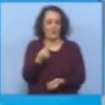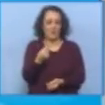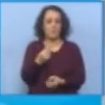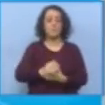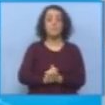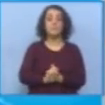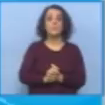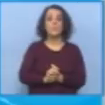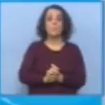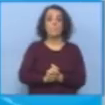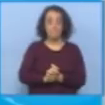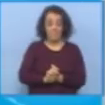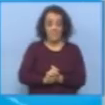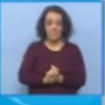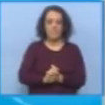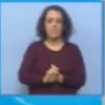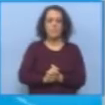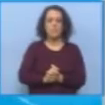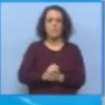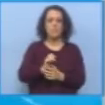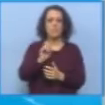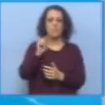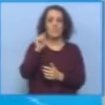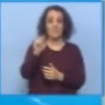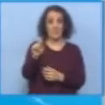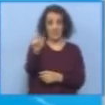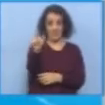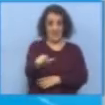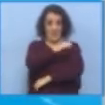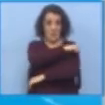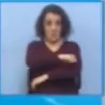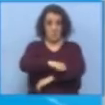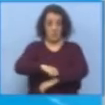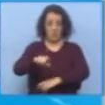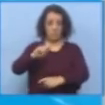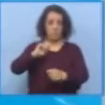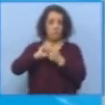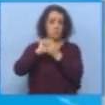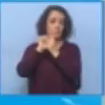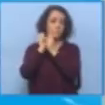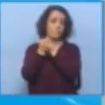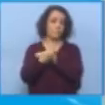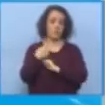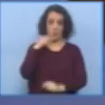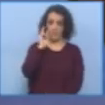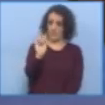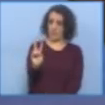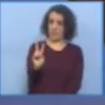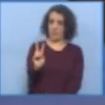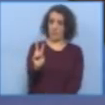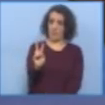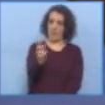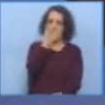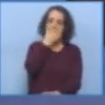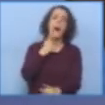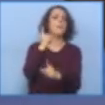E operou-se uma transformação tão grande naquele rapaz que quando a gente vê, olha para ele e vê que é o mesmo, tem